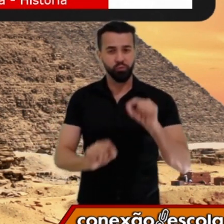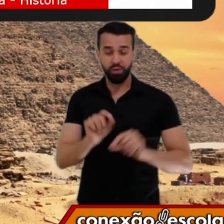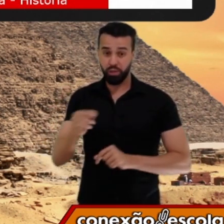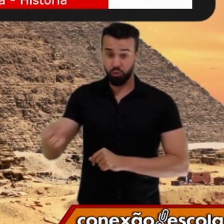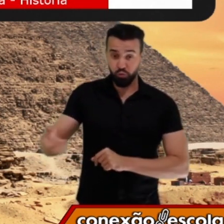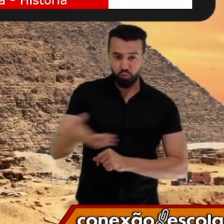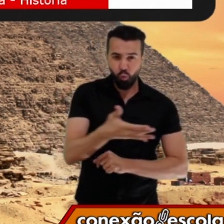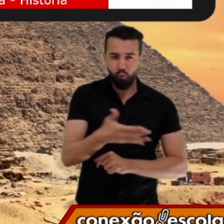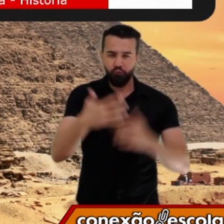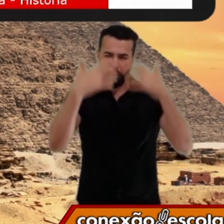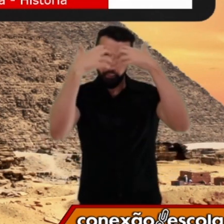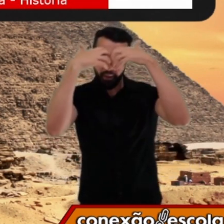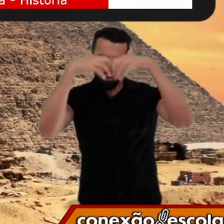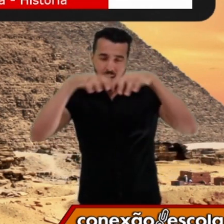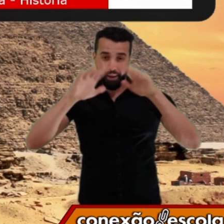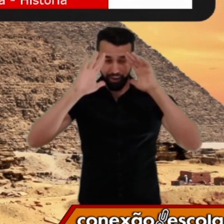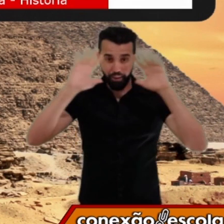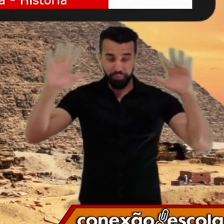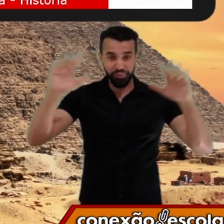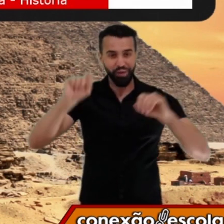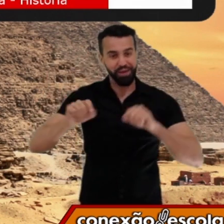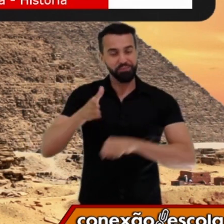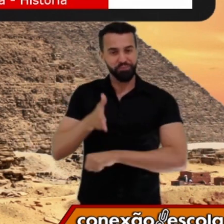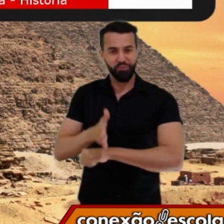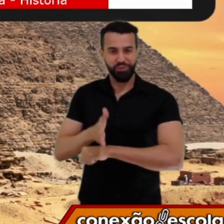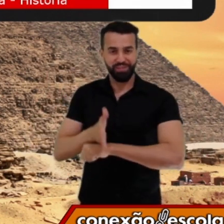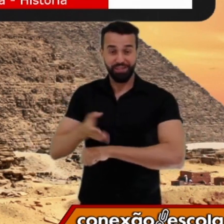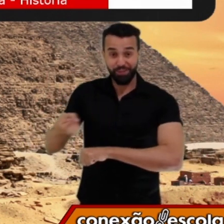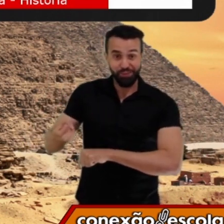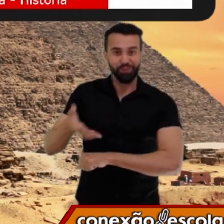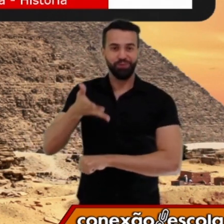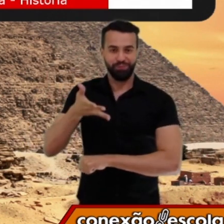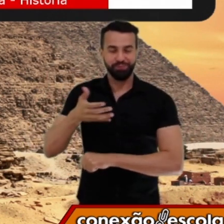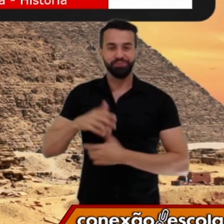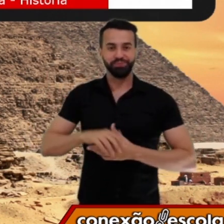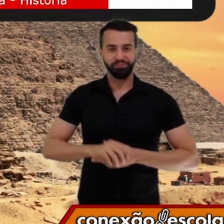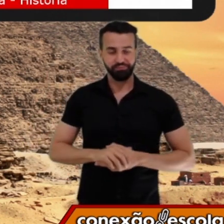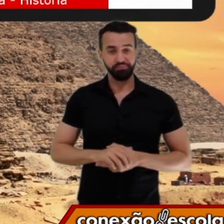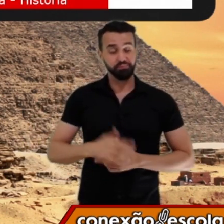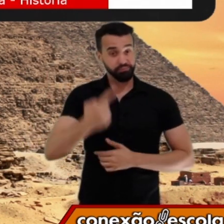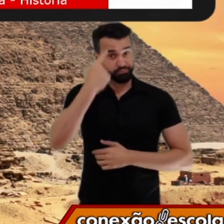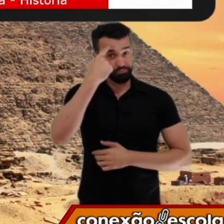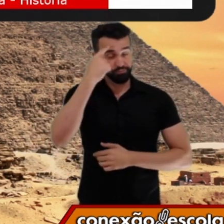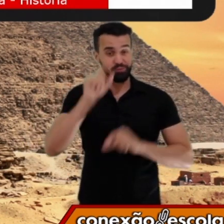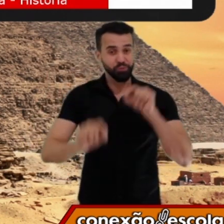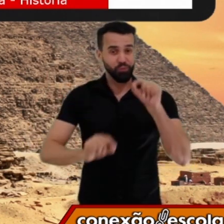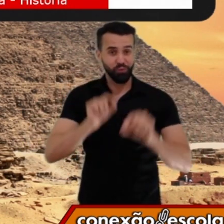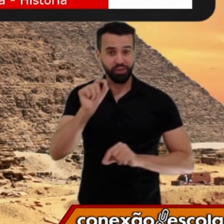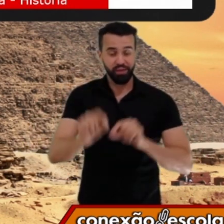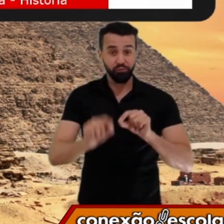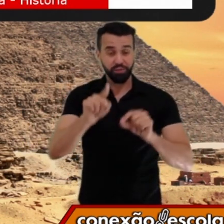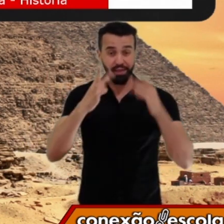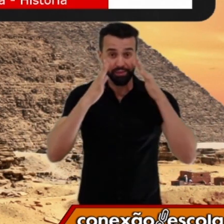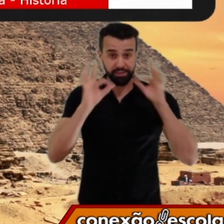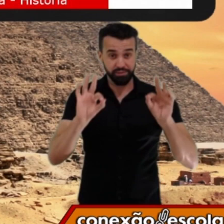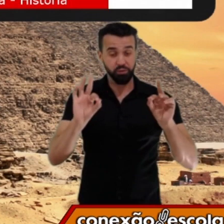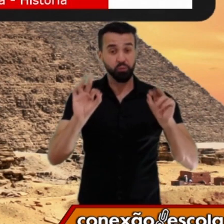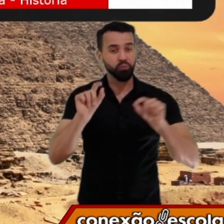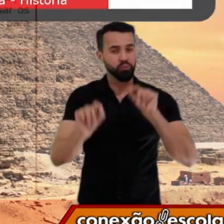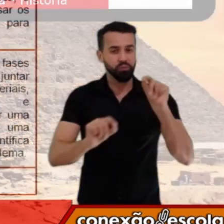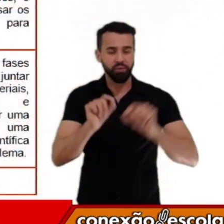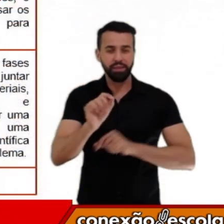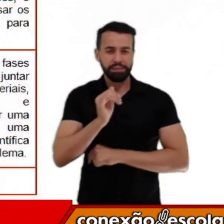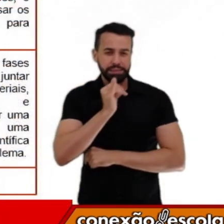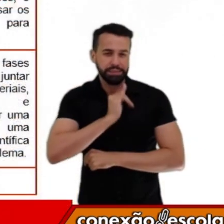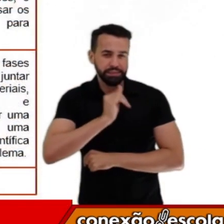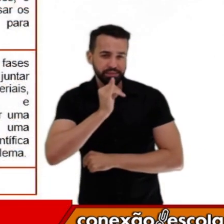novo pensamento que é a modernidade. Nós temos um exemplo, e eu chamo a atenção de vocês para que possam prestar atenção nesse